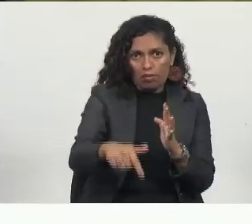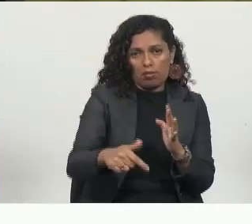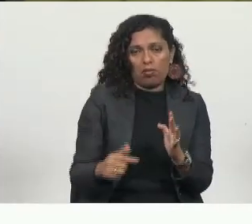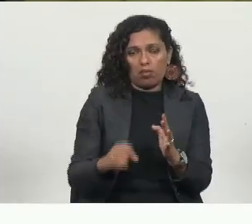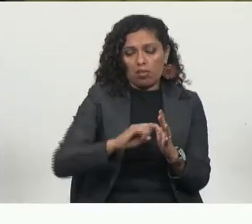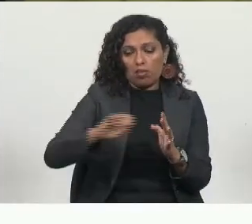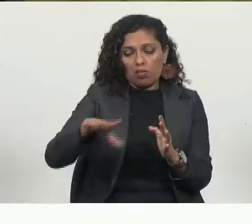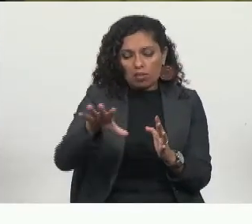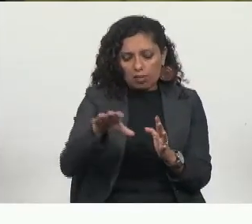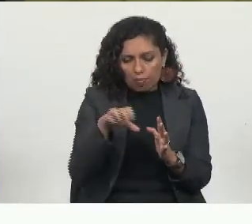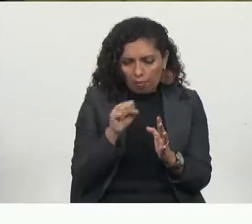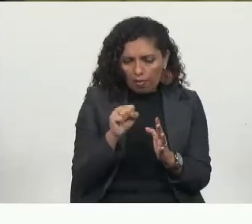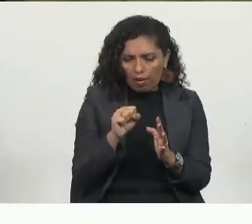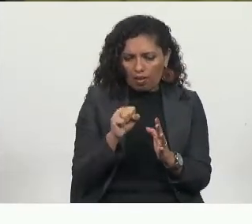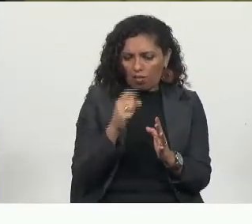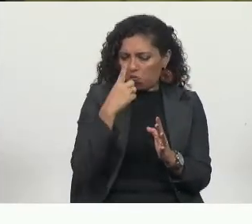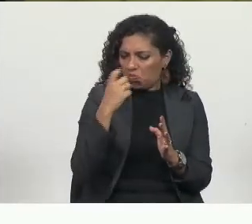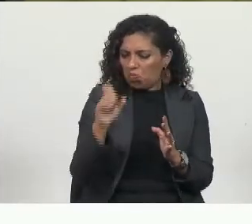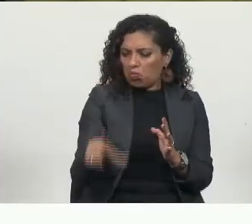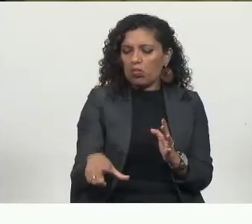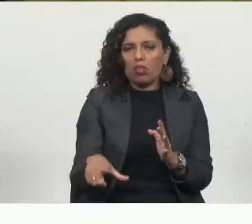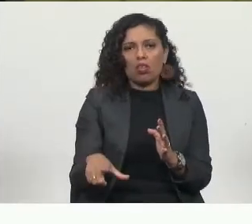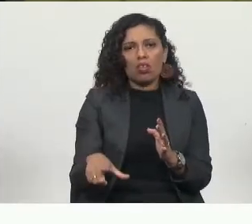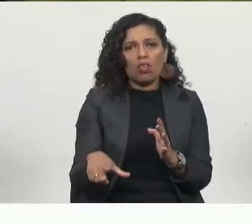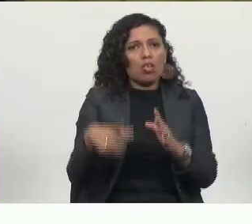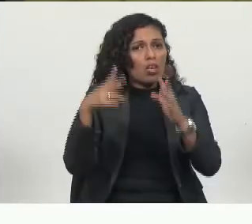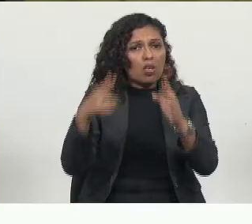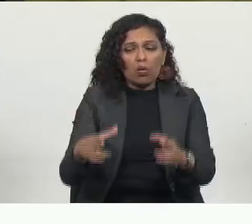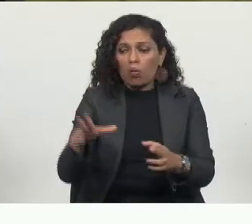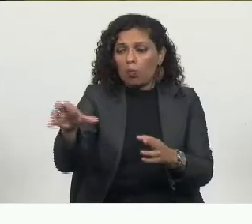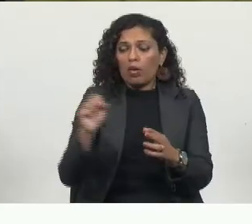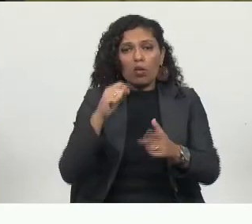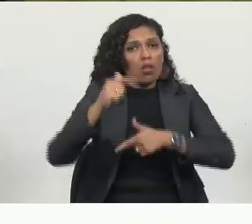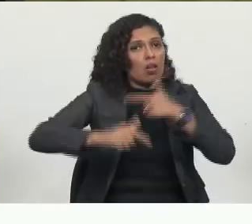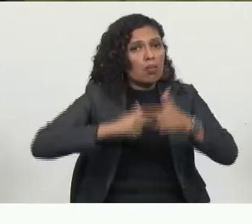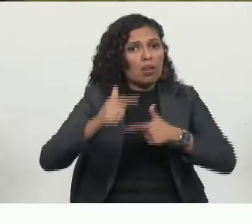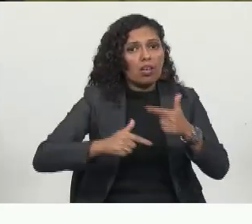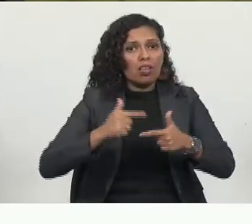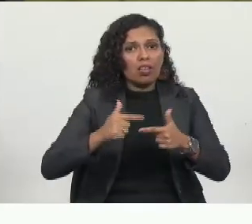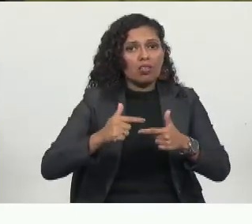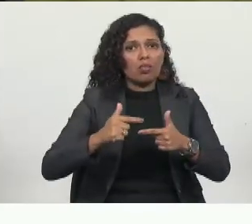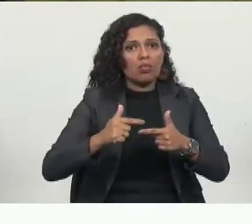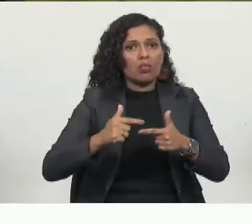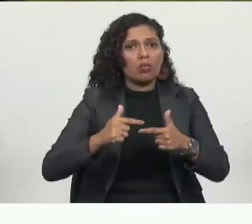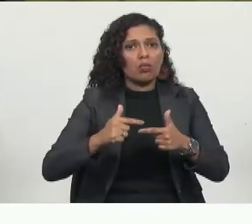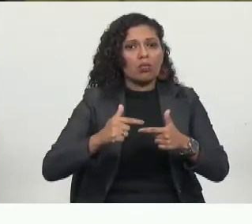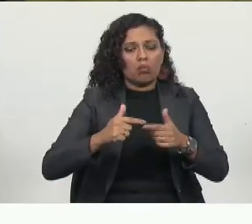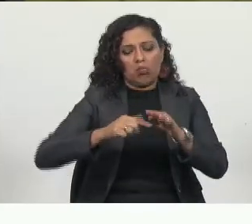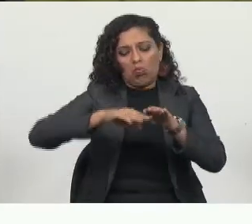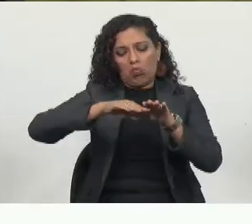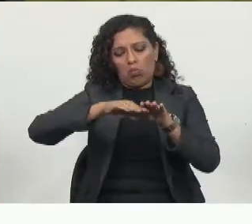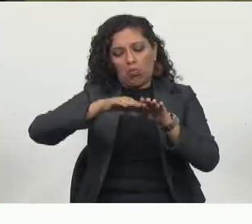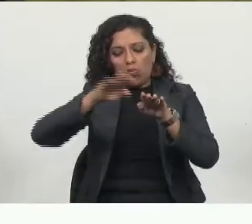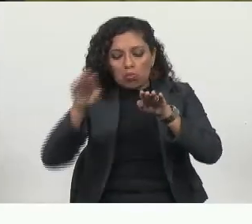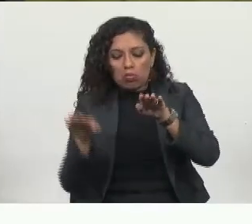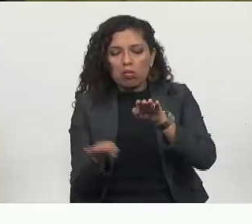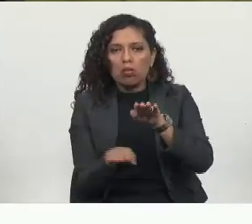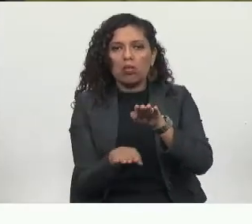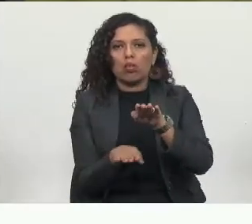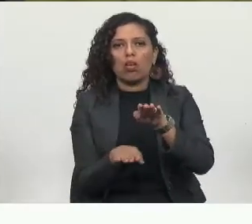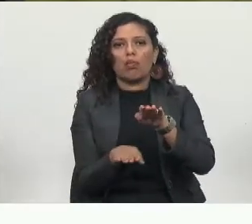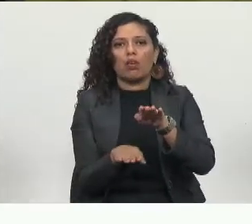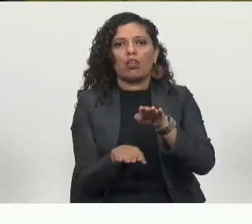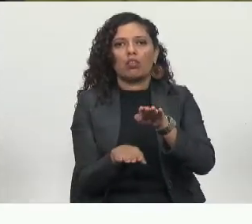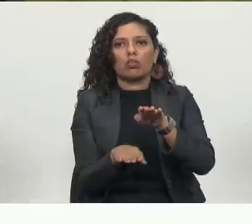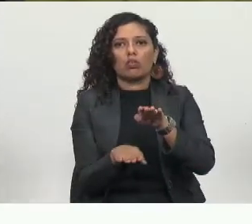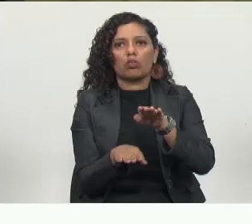você pega isso e joga isso no lixo, você pega o nosso serviço e coloca ele em submissão, nosso trabalho em